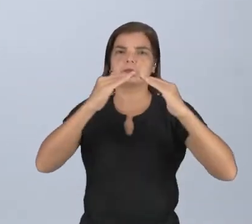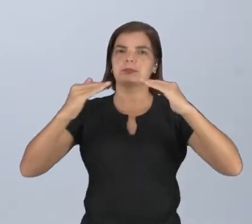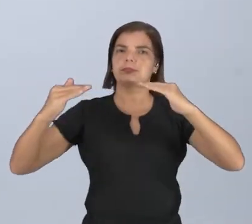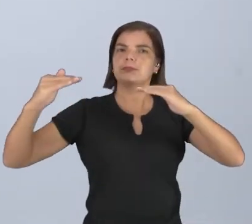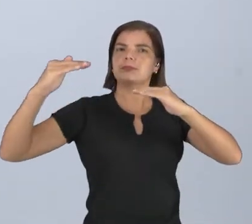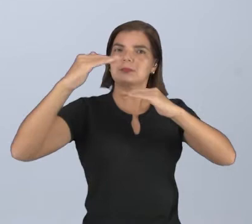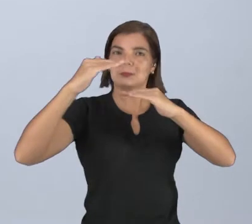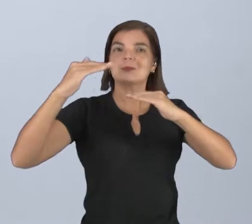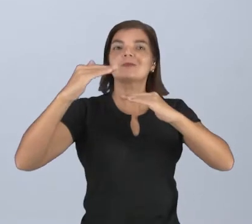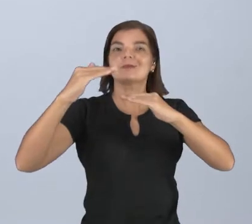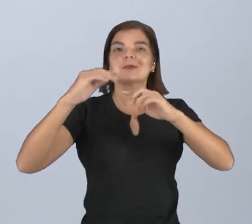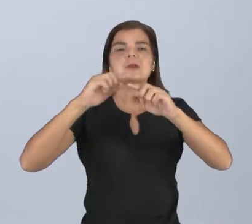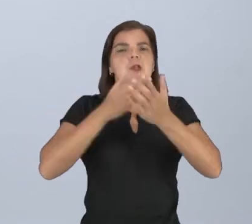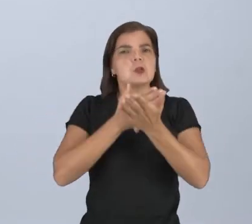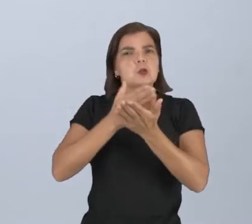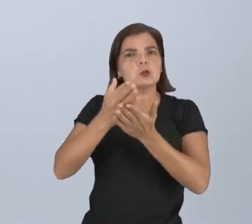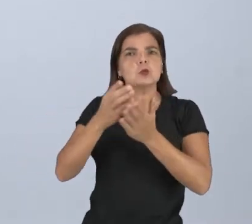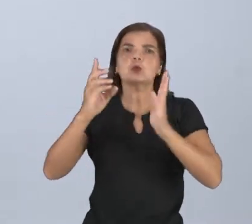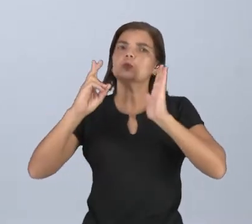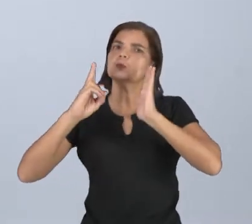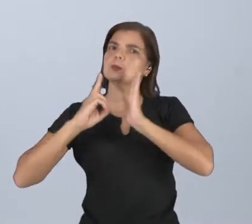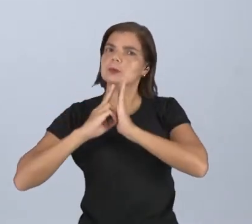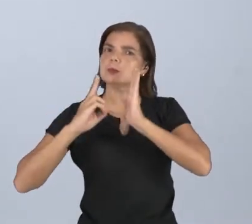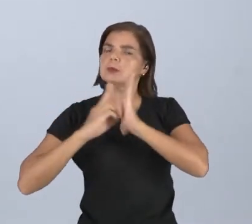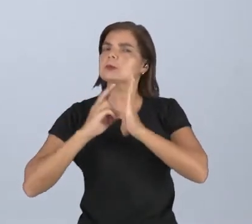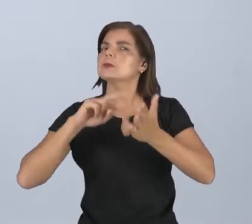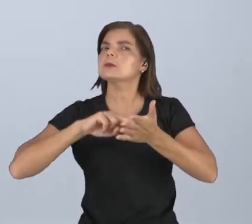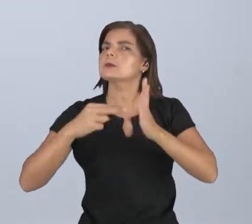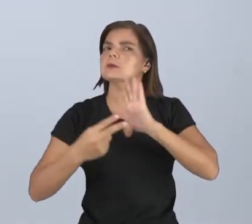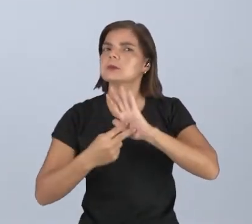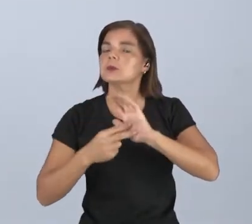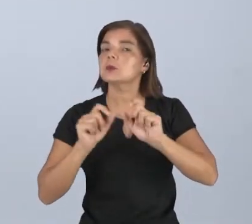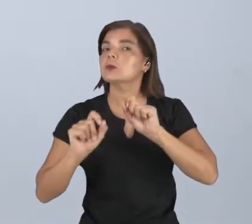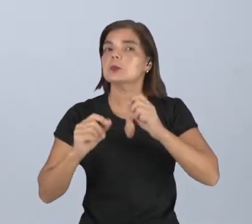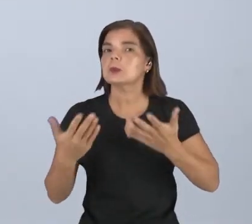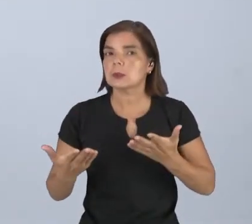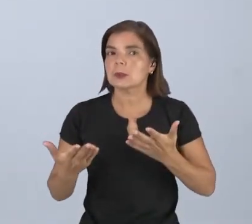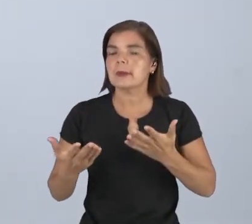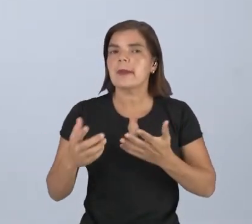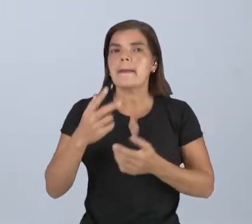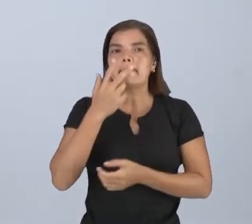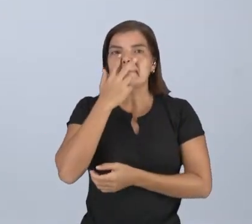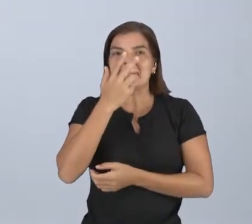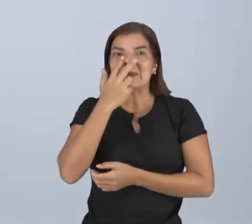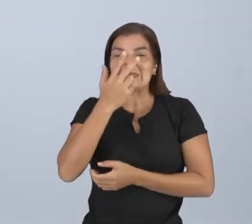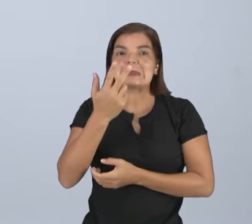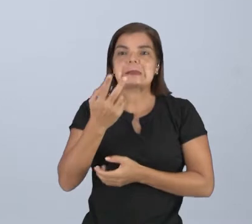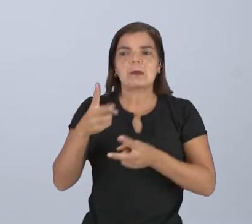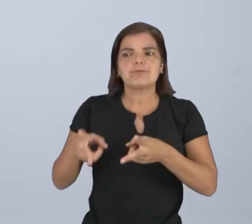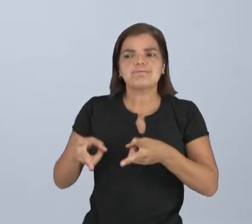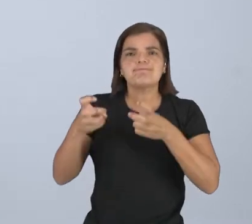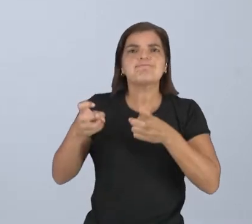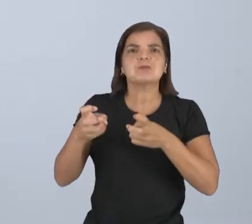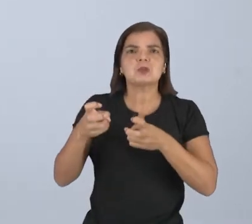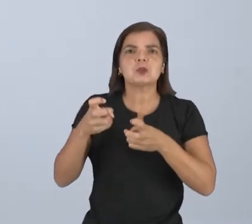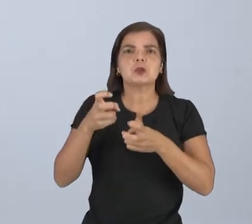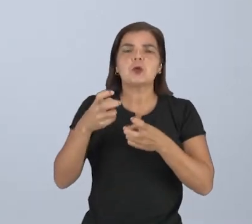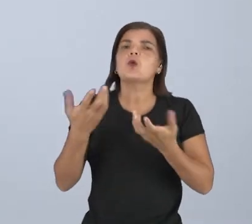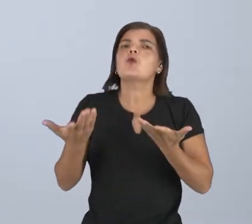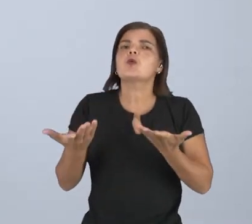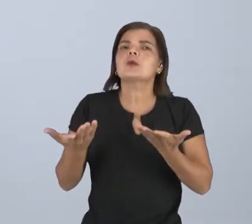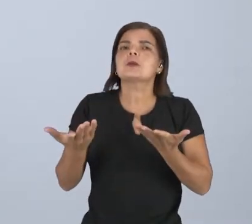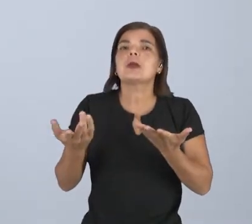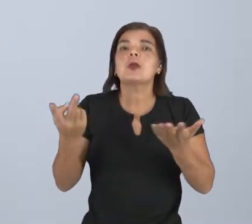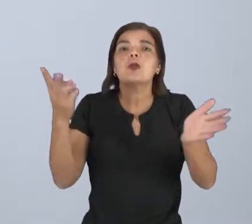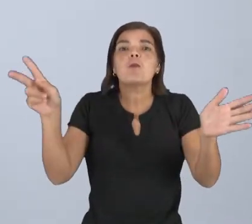E inicialmente, os ameríndios, os indígenas, os nativos, eles vão ser percebidos como parte